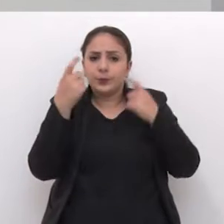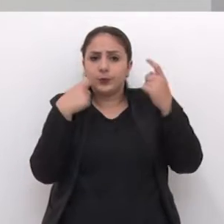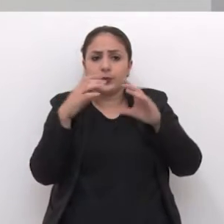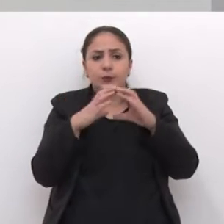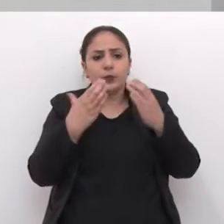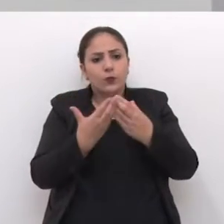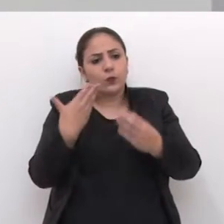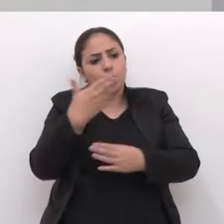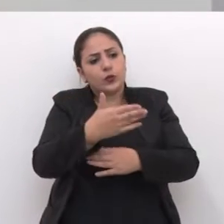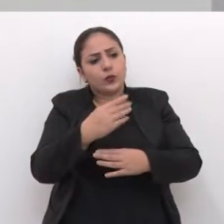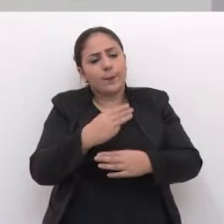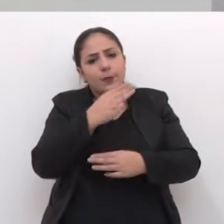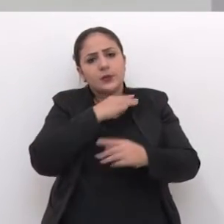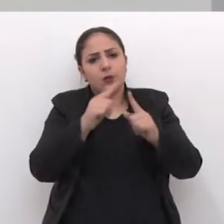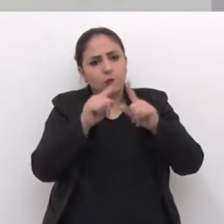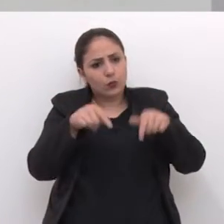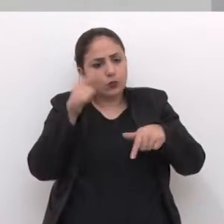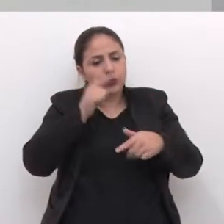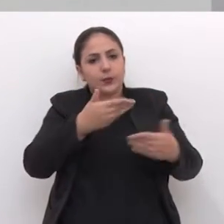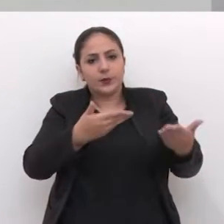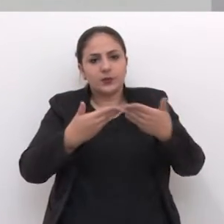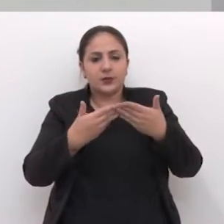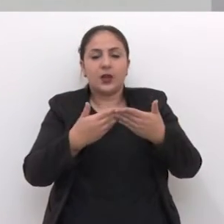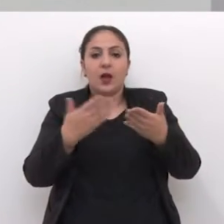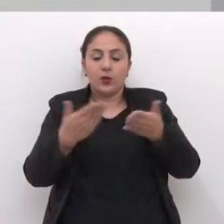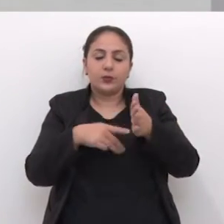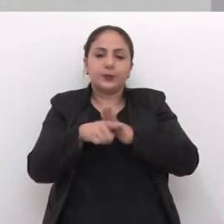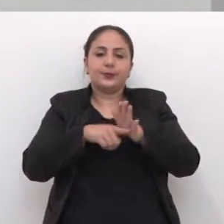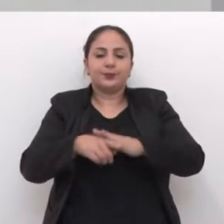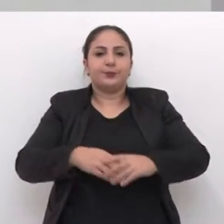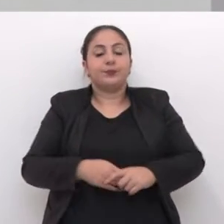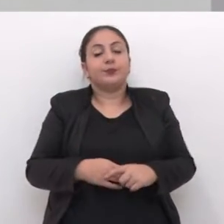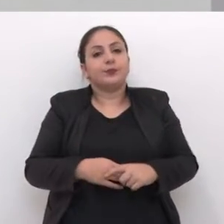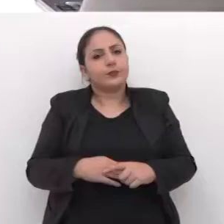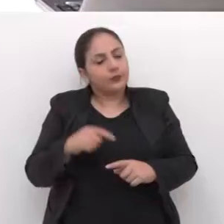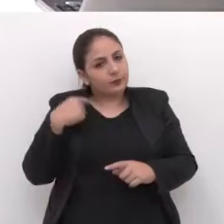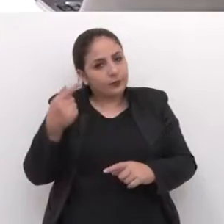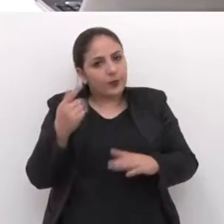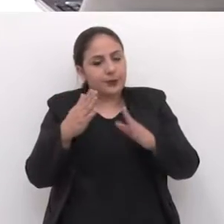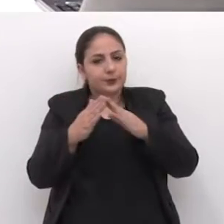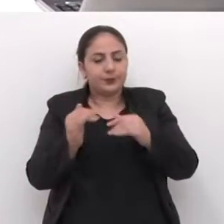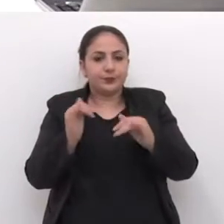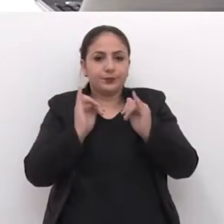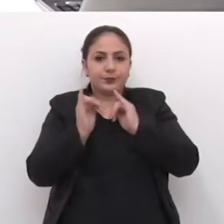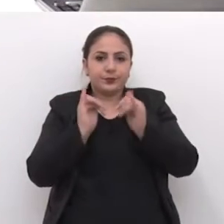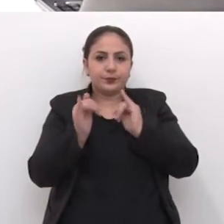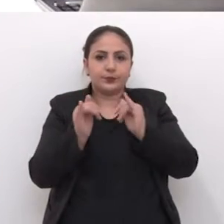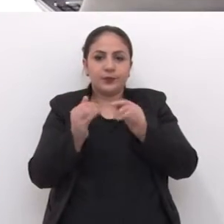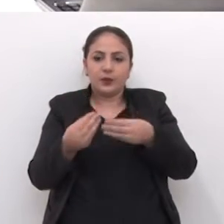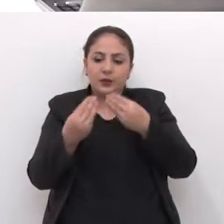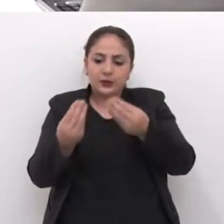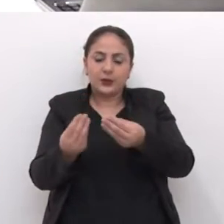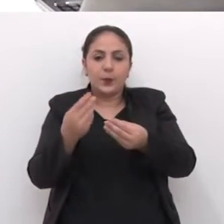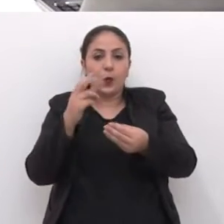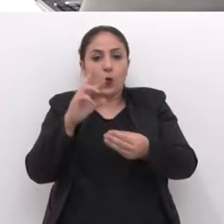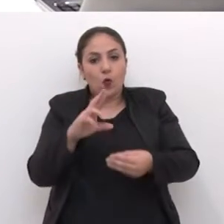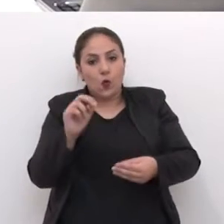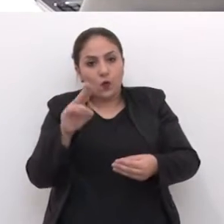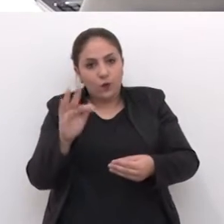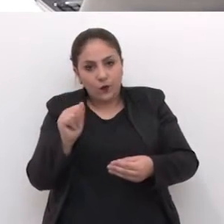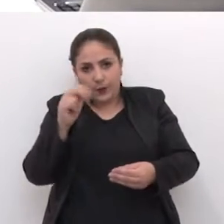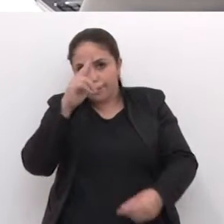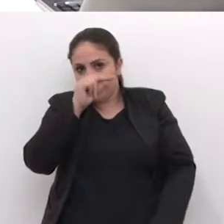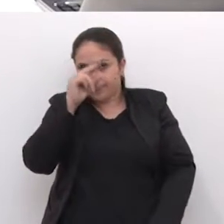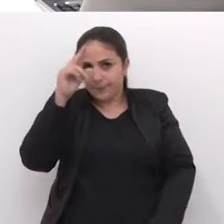com a comunidade. Fui ao Ministério Público, fui bem recebido e agora é eles que vão fazer a investigação. Outro pedido de informações encaminhado